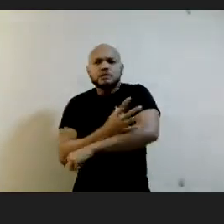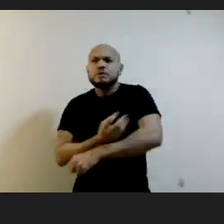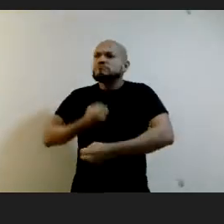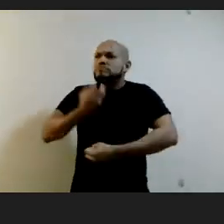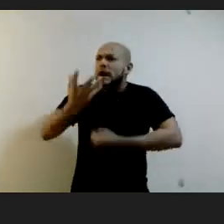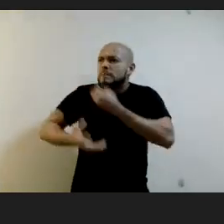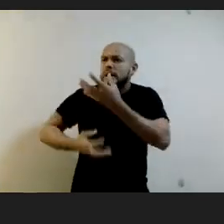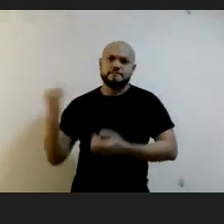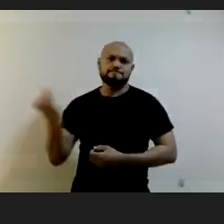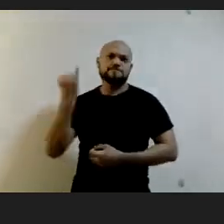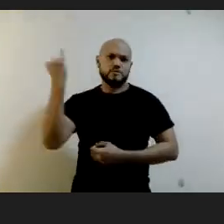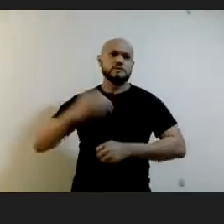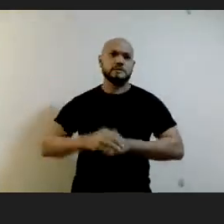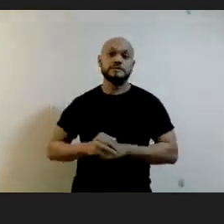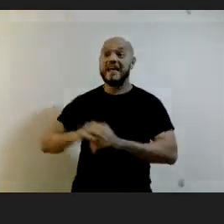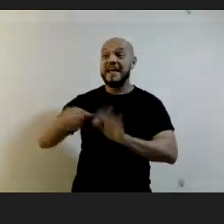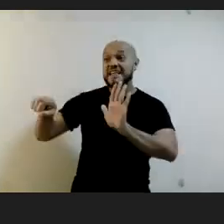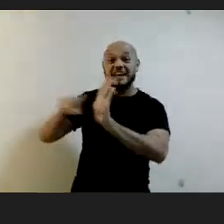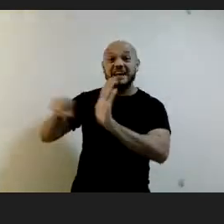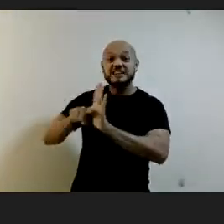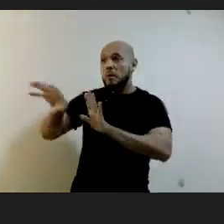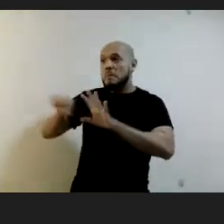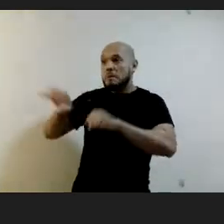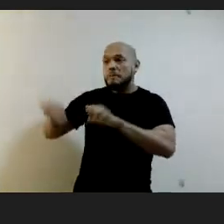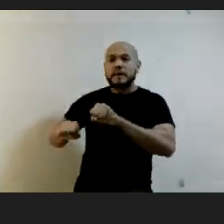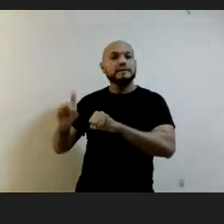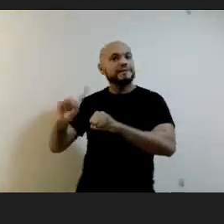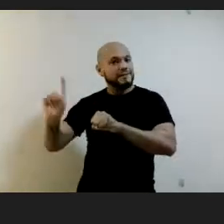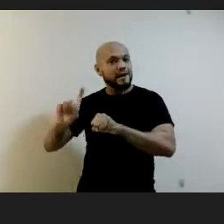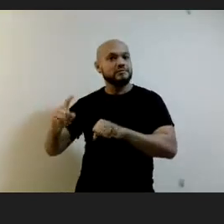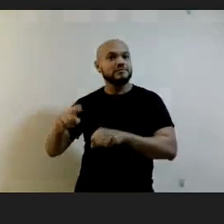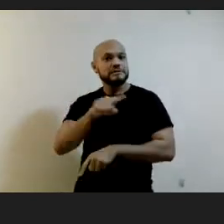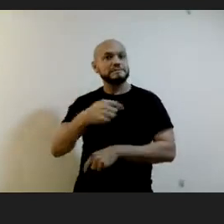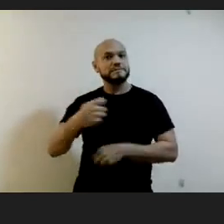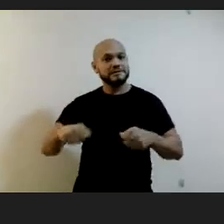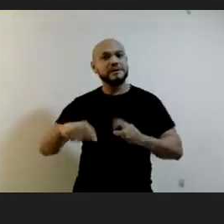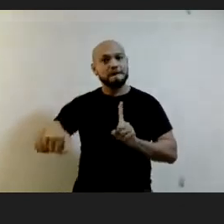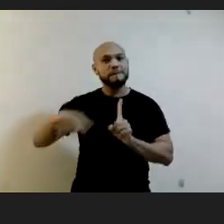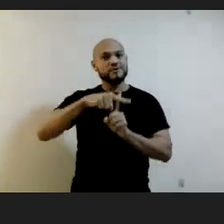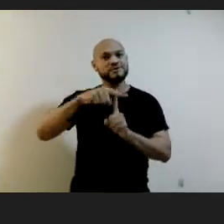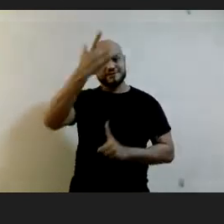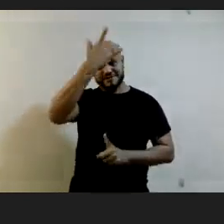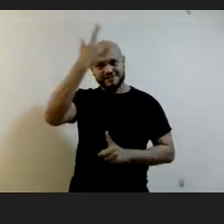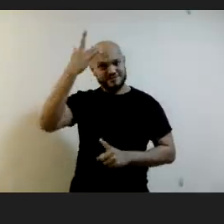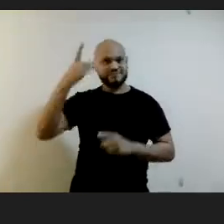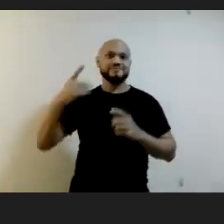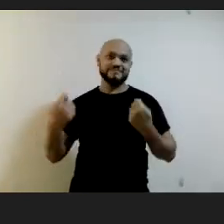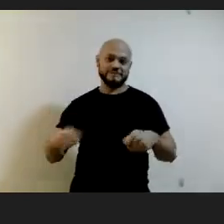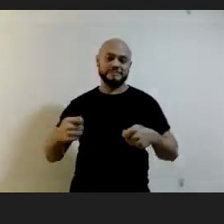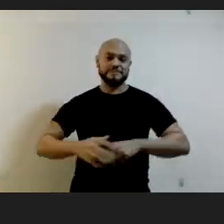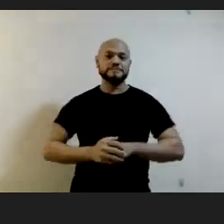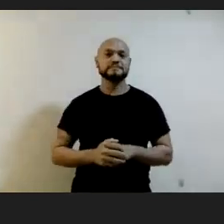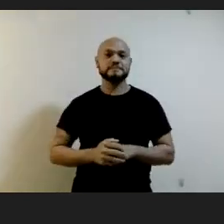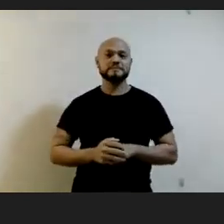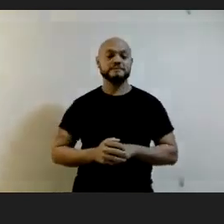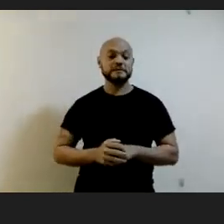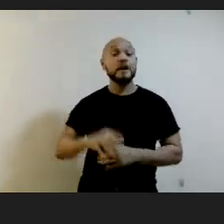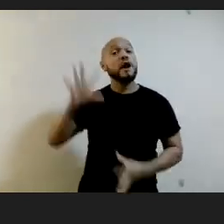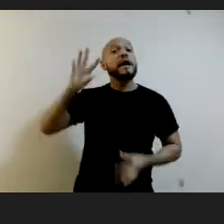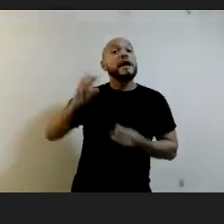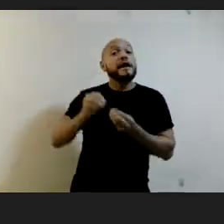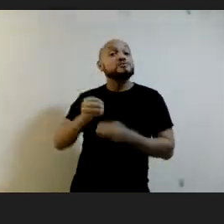coisas negativas para a sua saúde mental. Então, os pilares, né? O resumo dessa palestra,